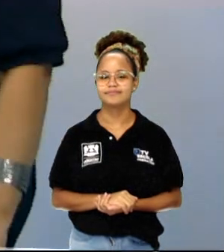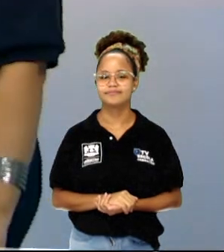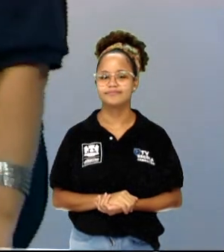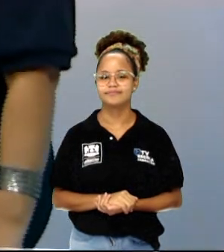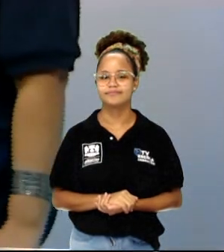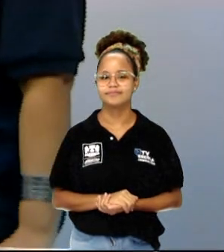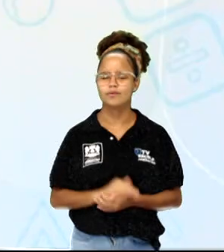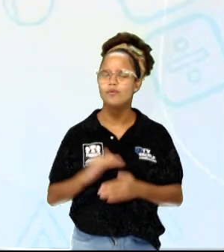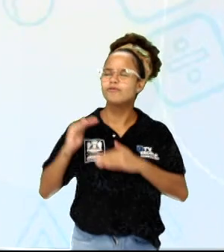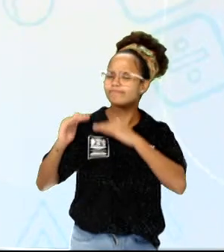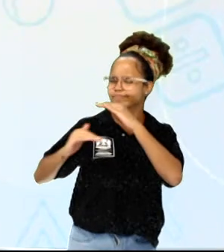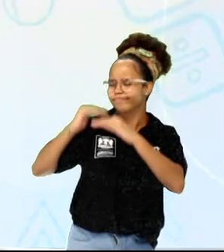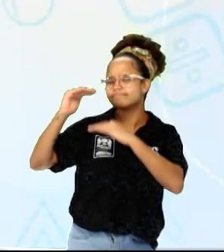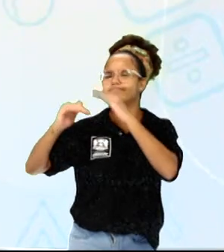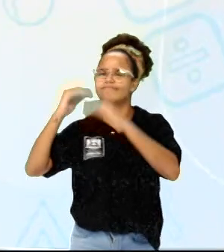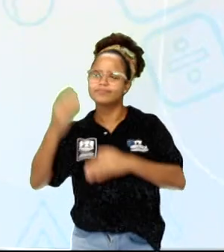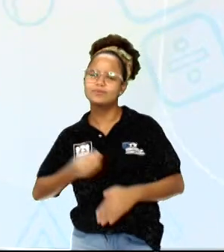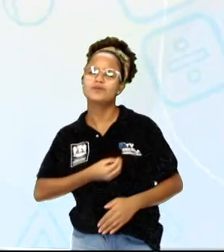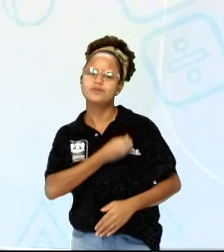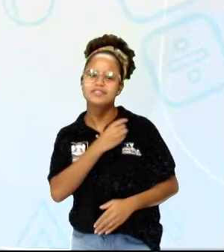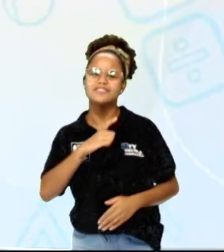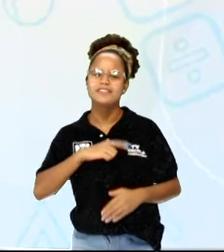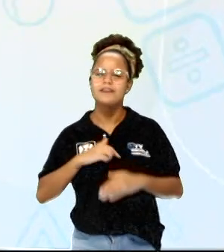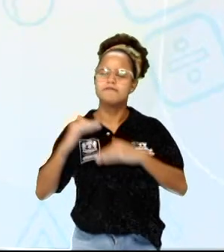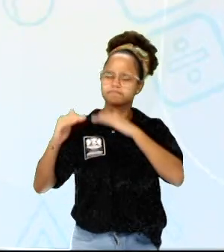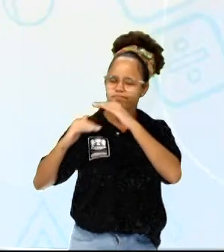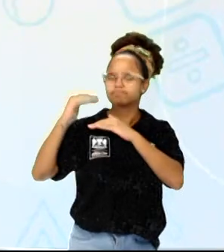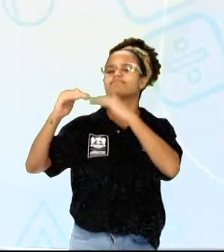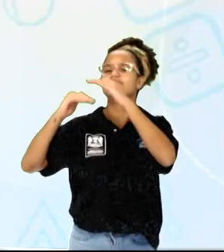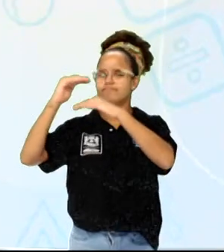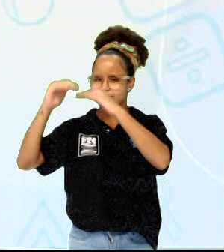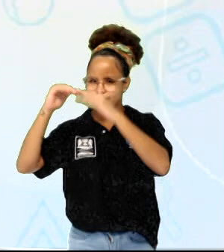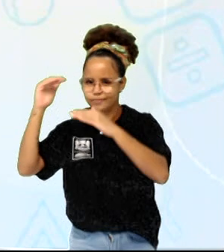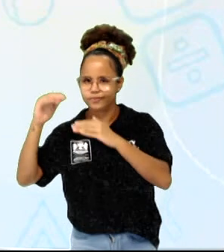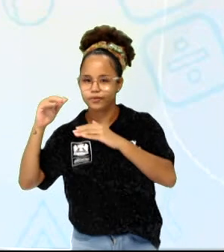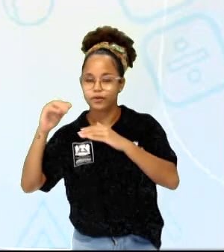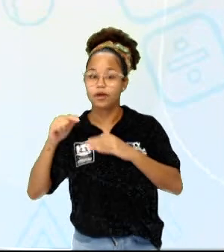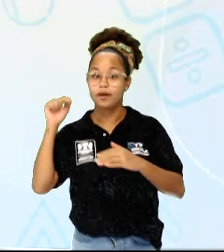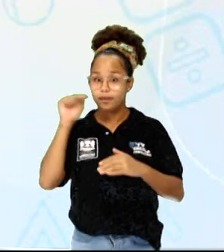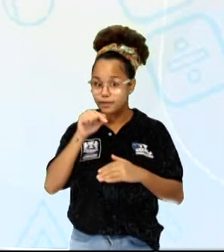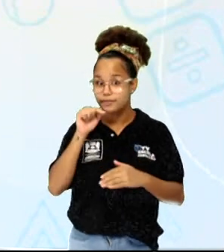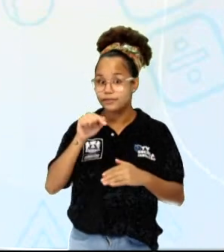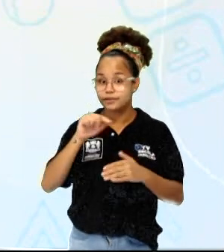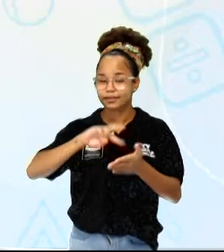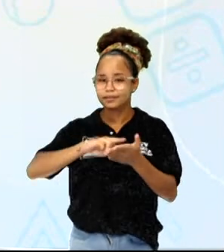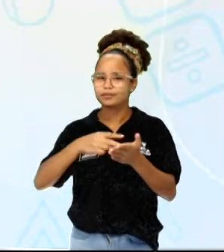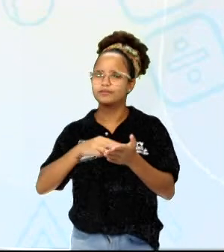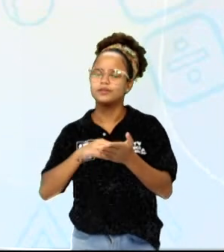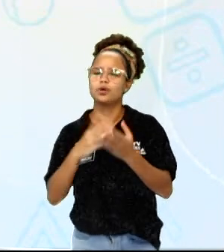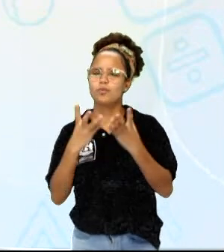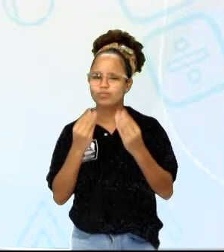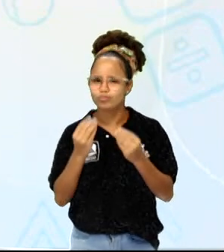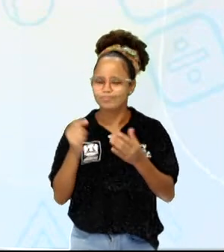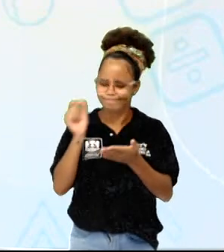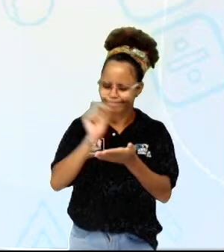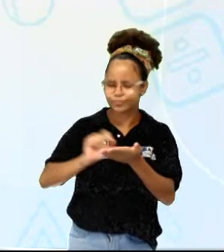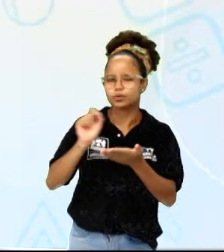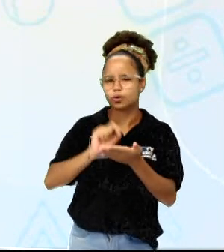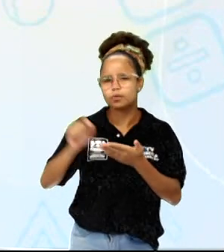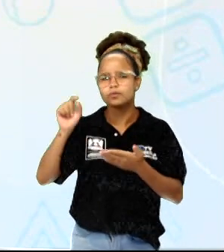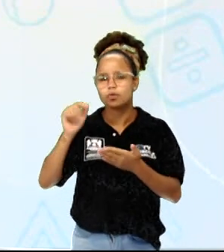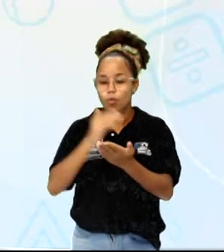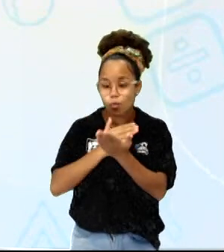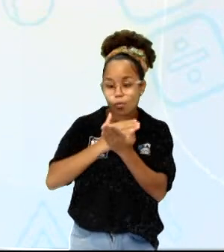Ao longo da vida, nós passamos por várias fases estas que devem ser sempre pautadas pelo princípio